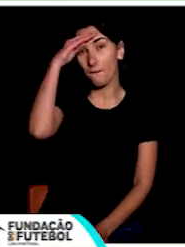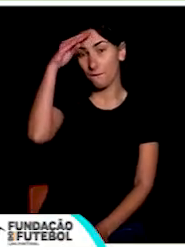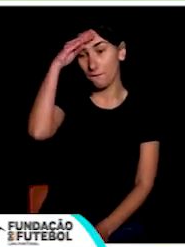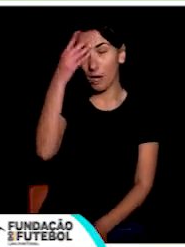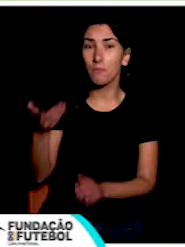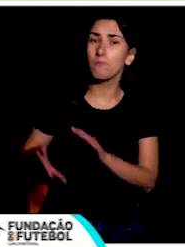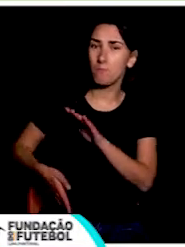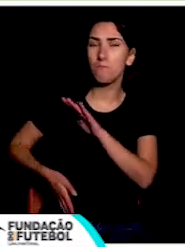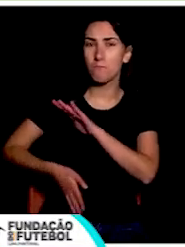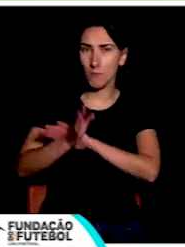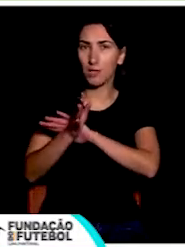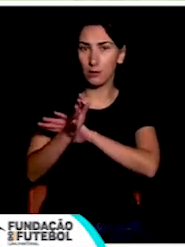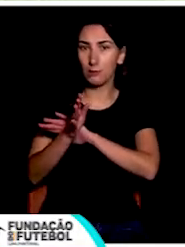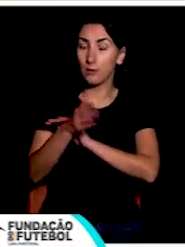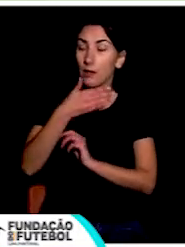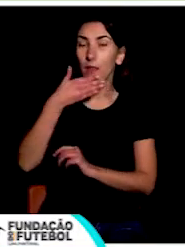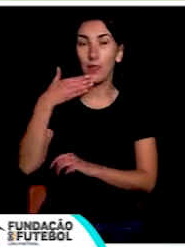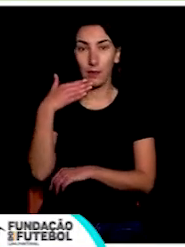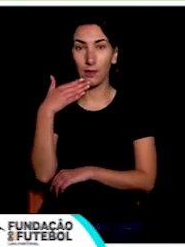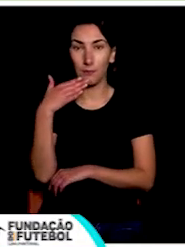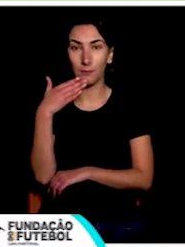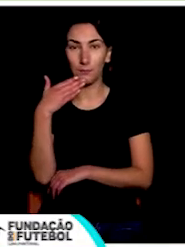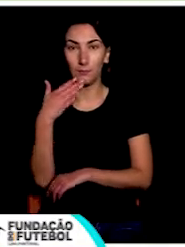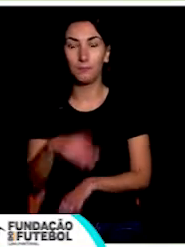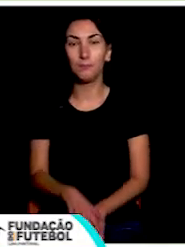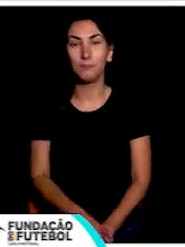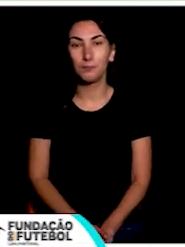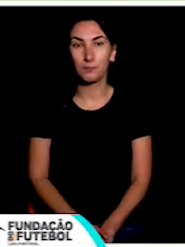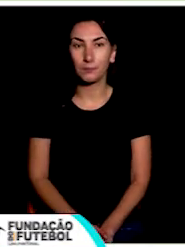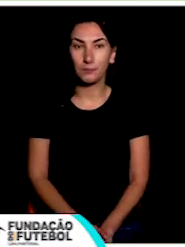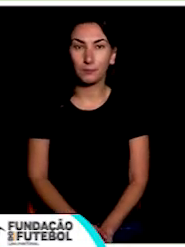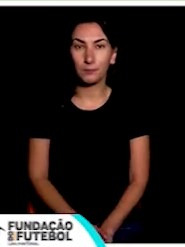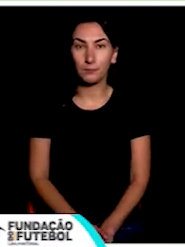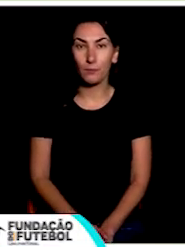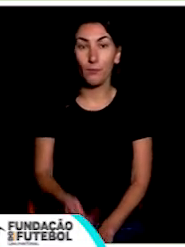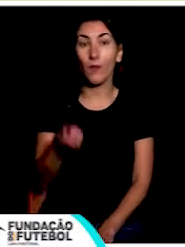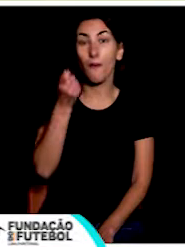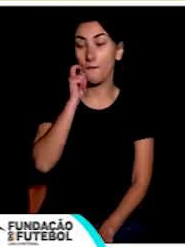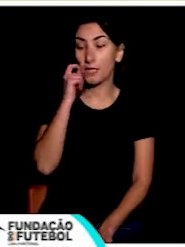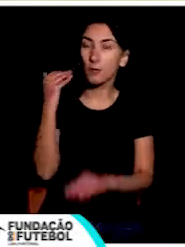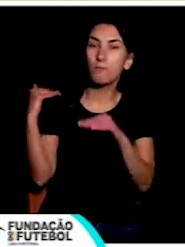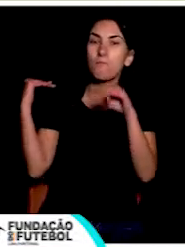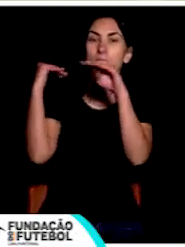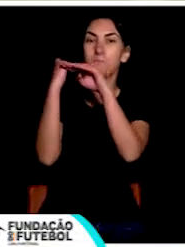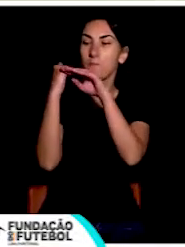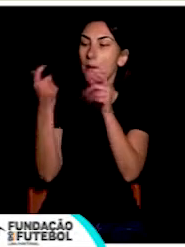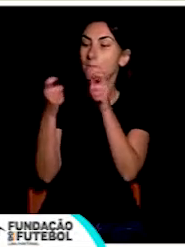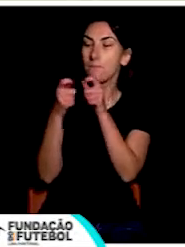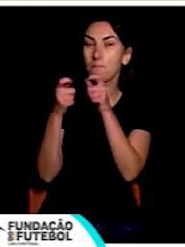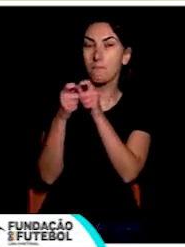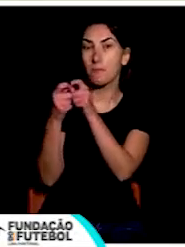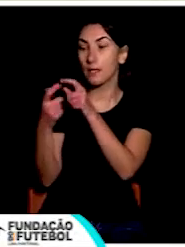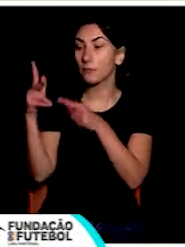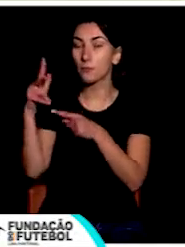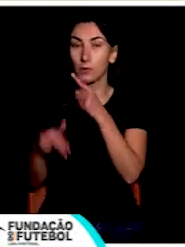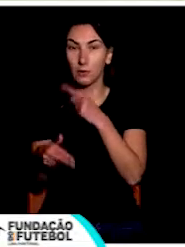Na Póvoa, o Varzim entrou com o pé direito e inaugurou o marcador bem cedo, por intermédio de Stanley. O Académico estabeleceu a igualdade